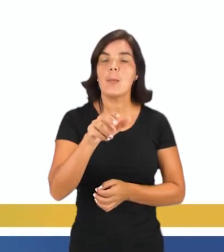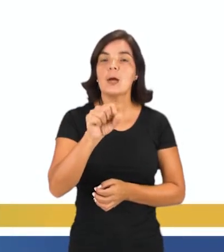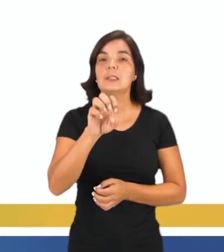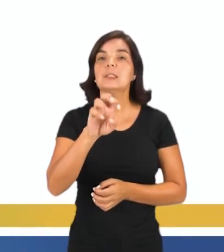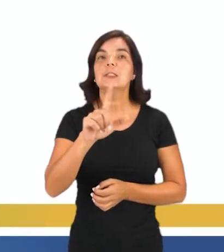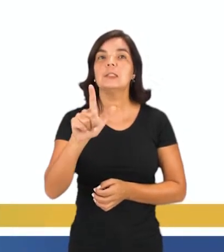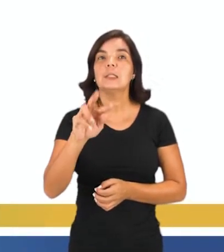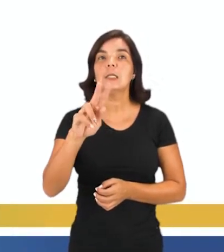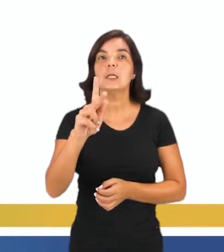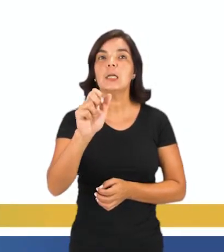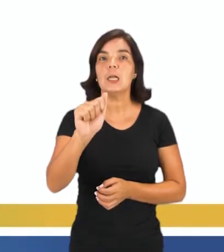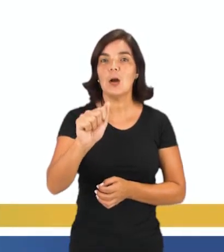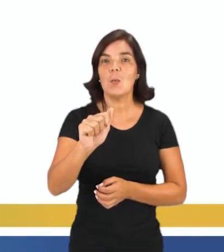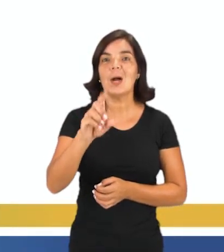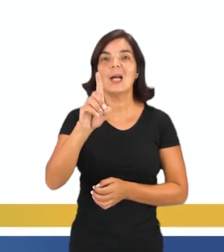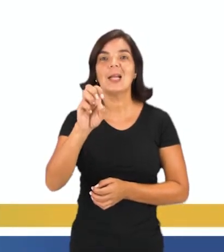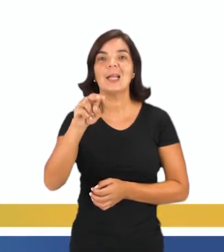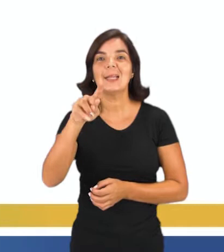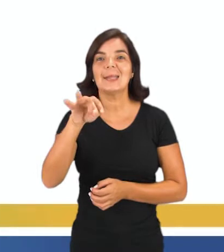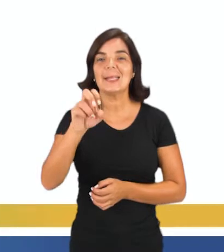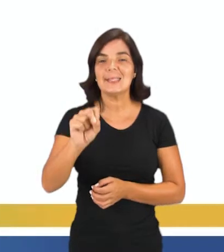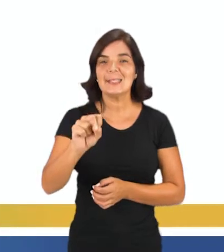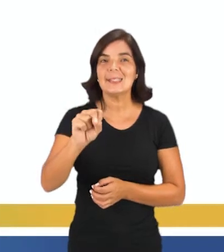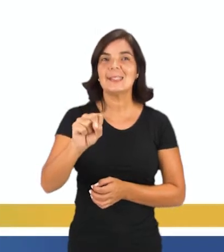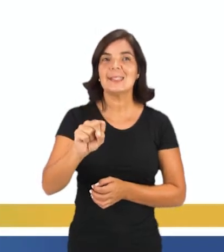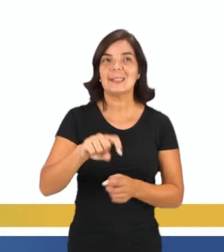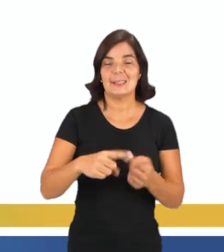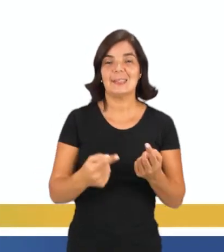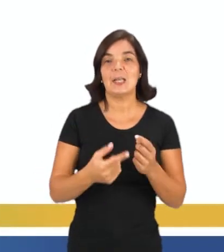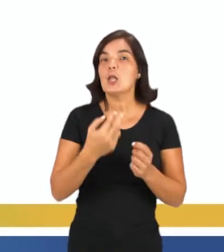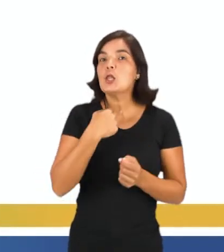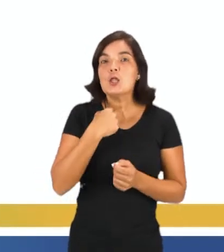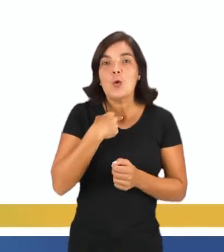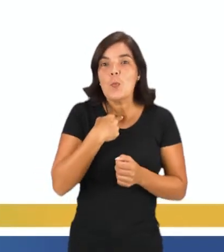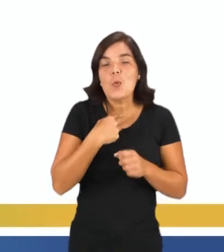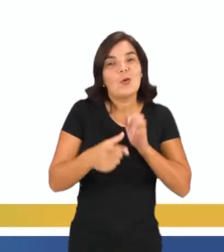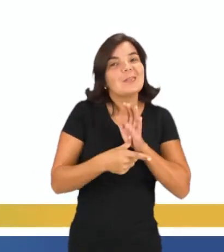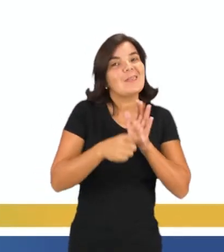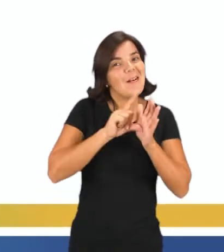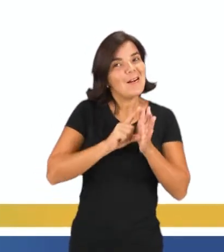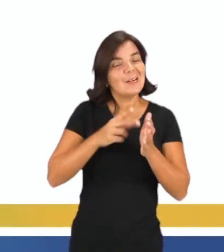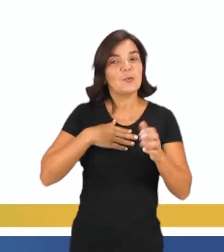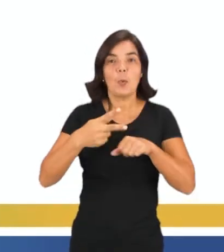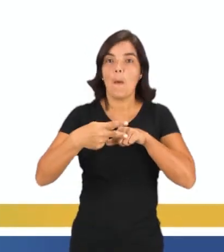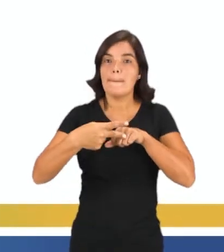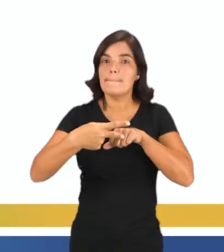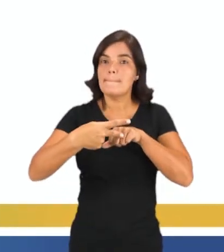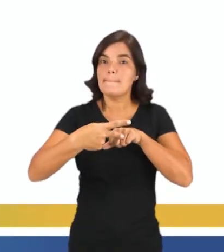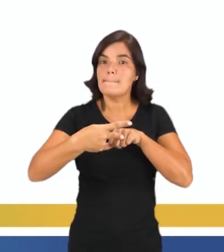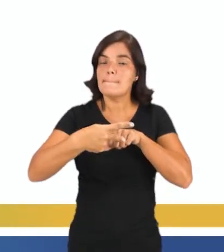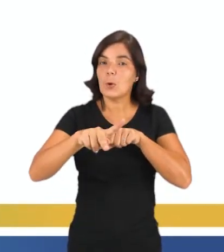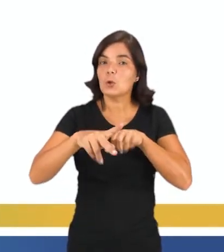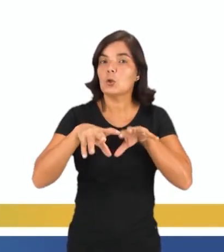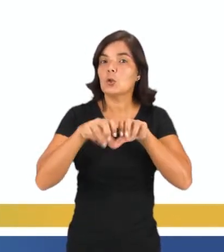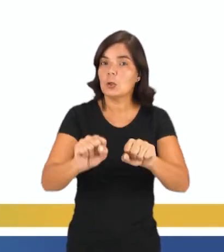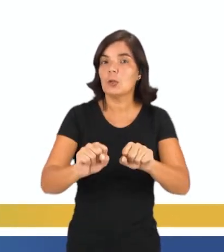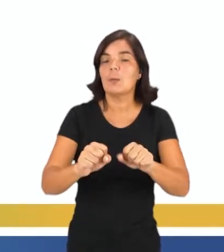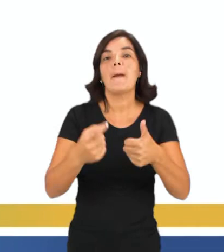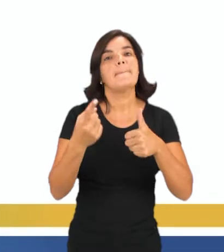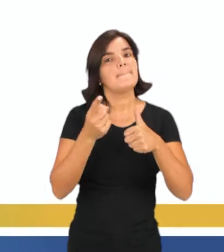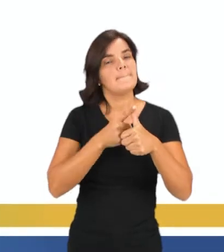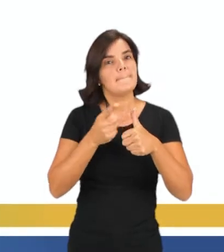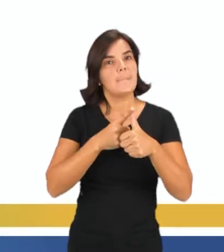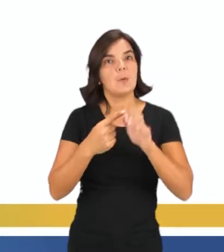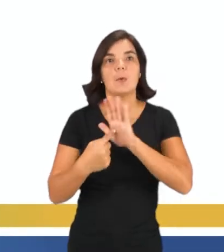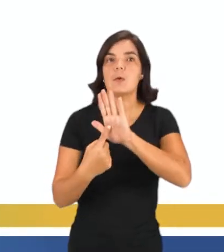erro. Qual é? Não posso colocar o meu pronome possessivo antes do meu substantivo. Primeiro eu apresento